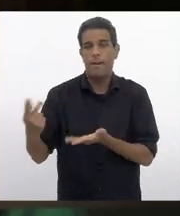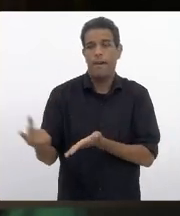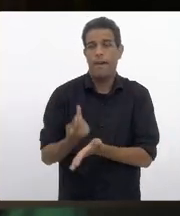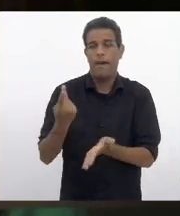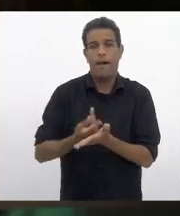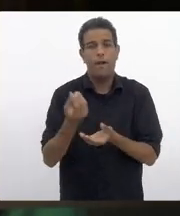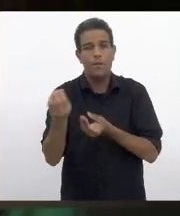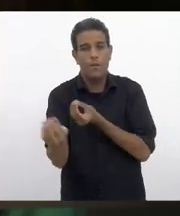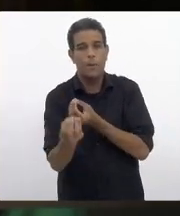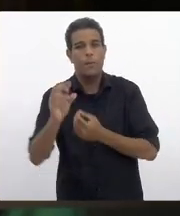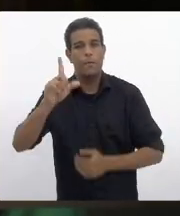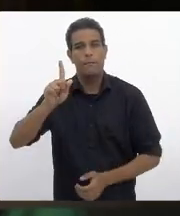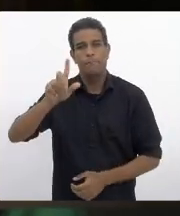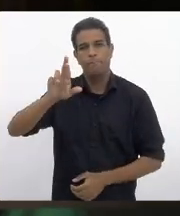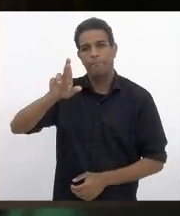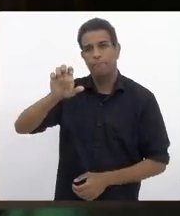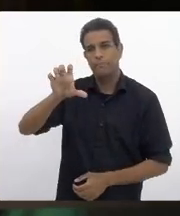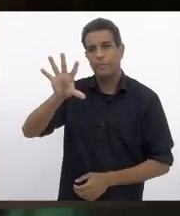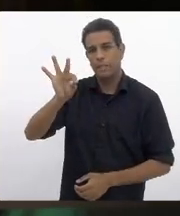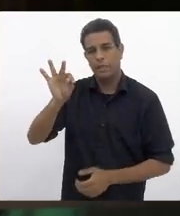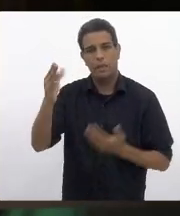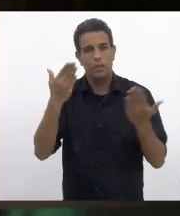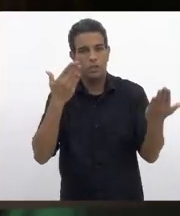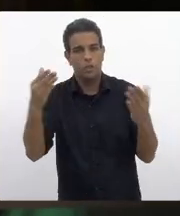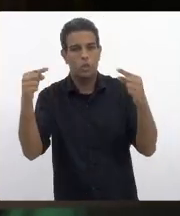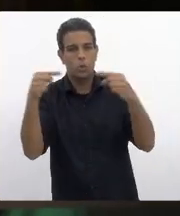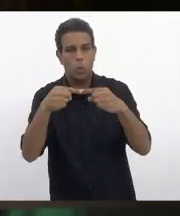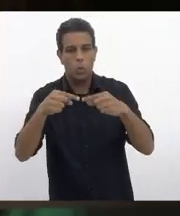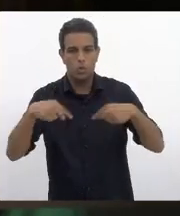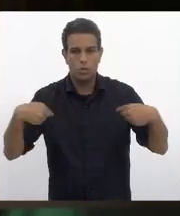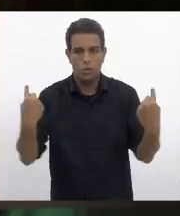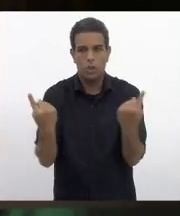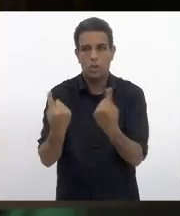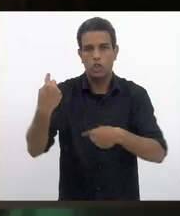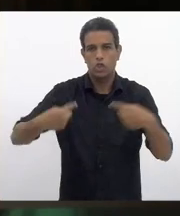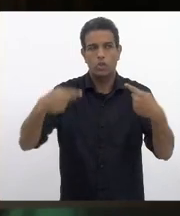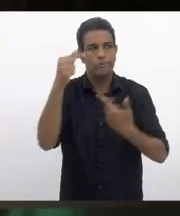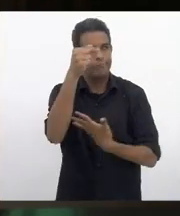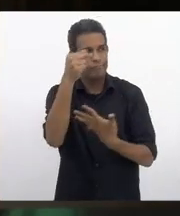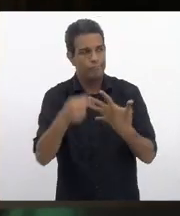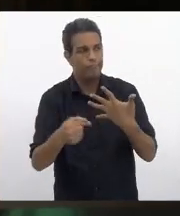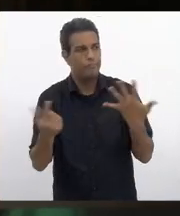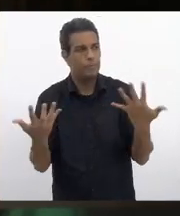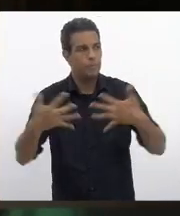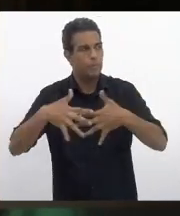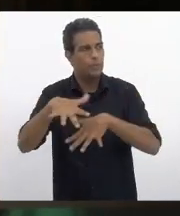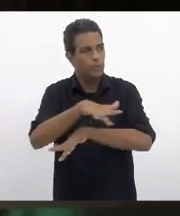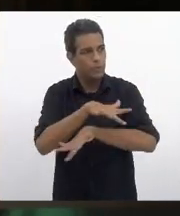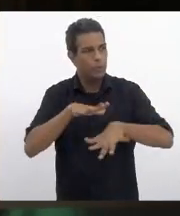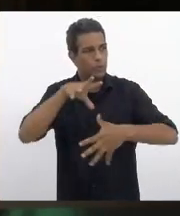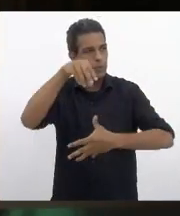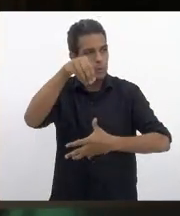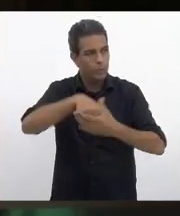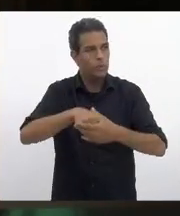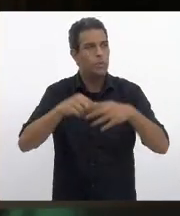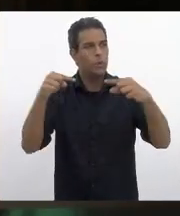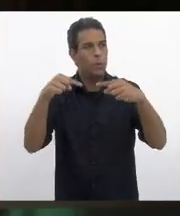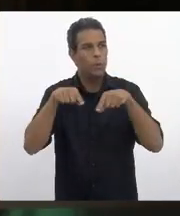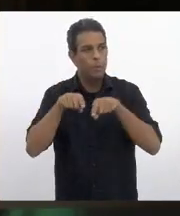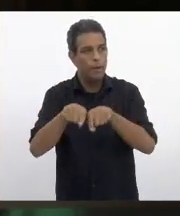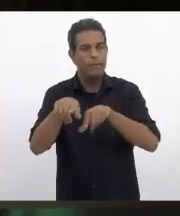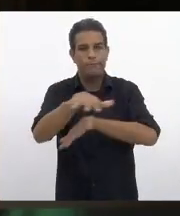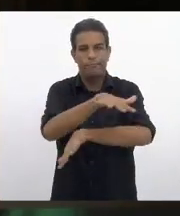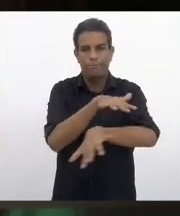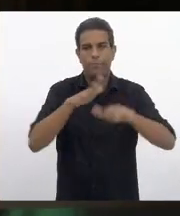aqui. Porque se a Gretchen, se ela tivesse aqui parada, nós não estaríamos discutindo tanto com relação a isso aqui, porque o aumento foi uniforme para